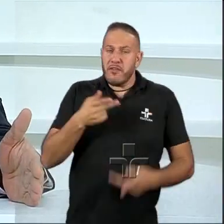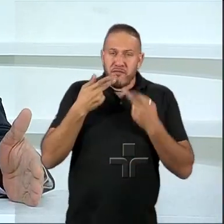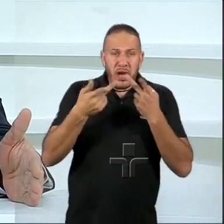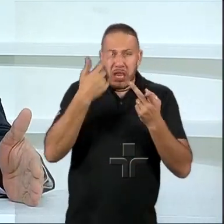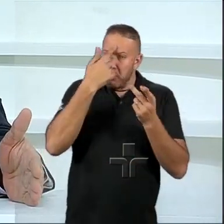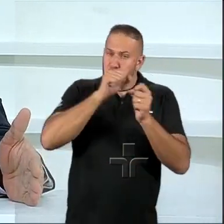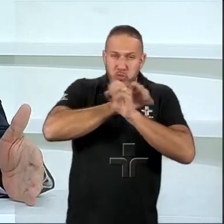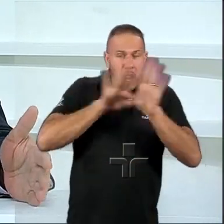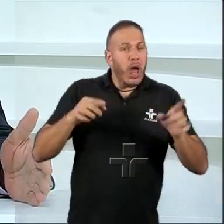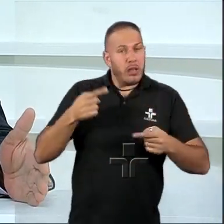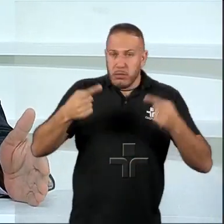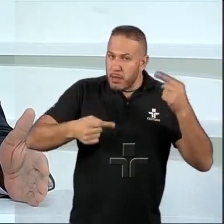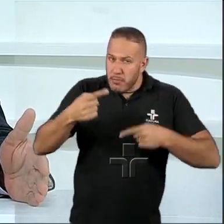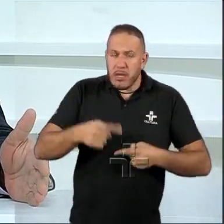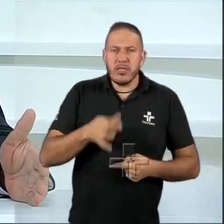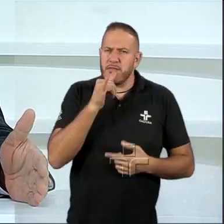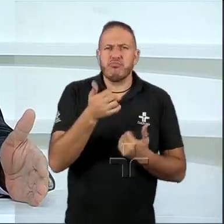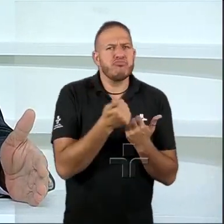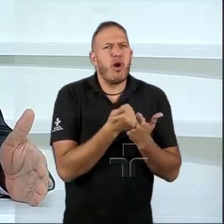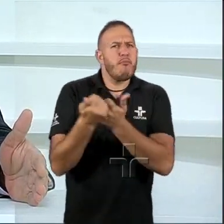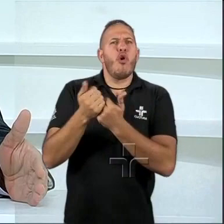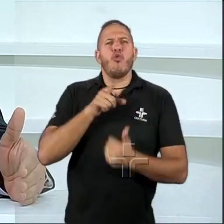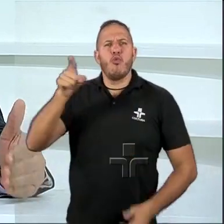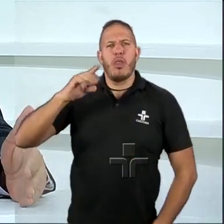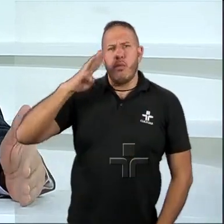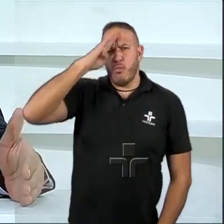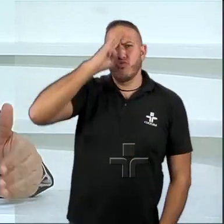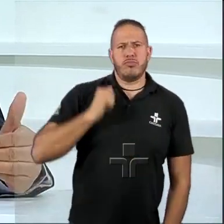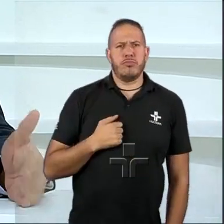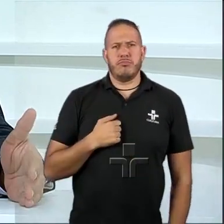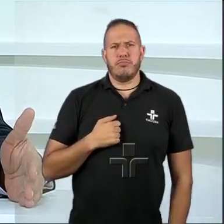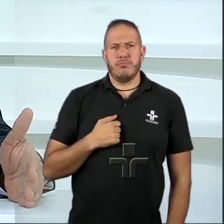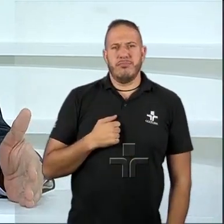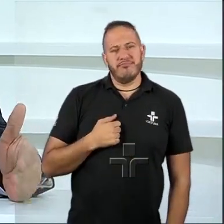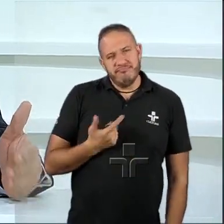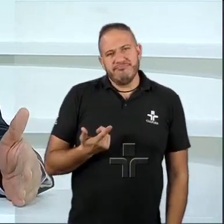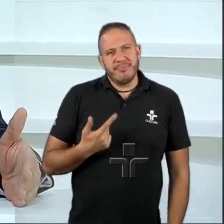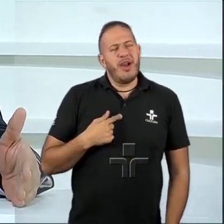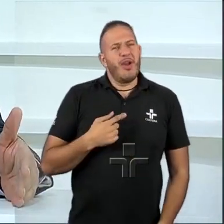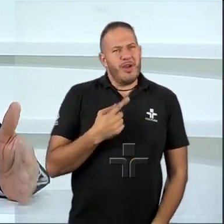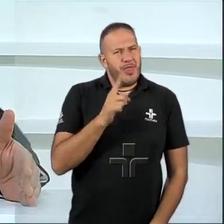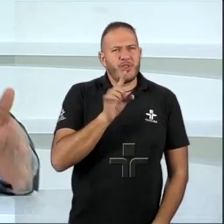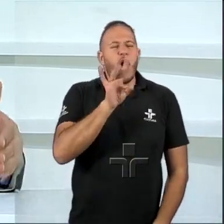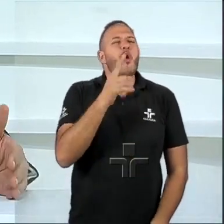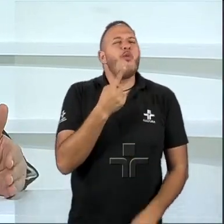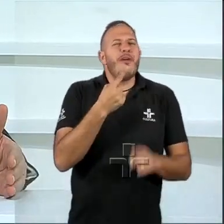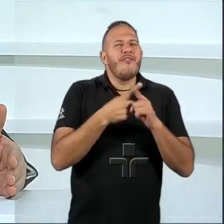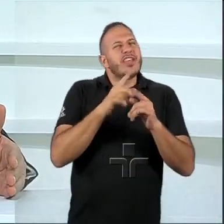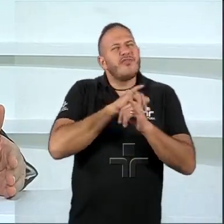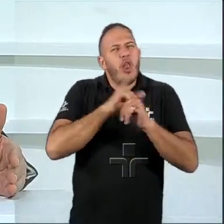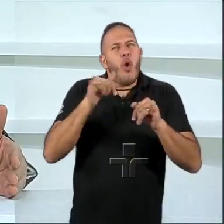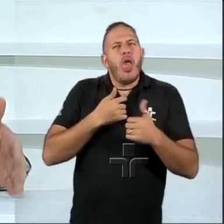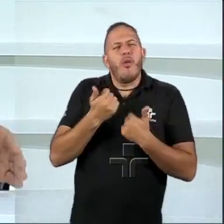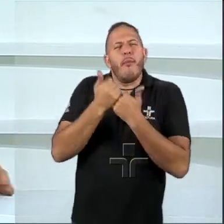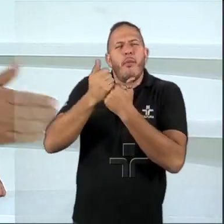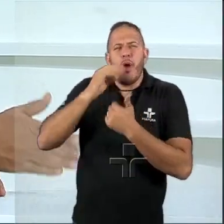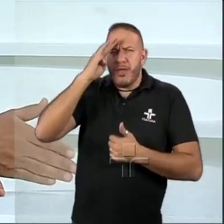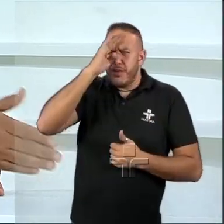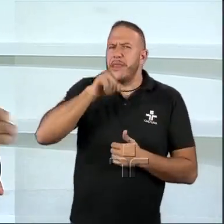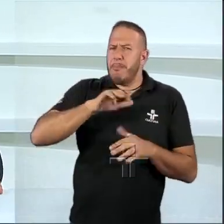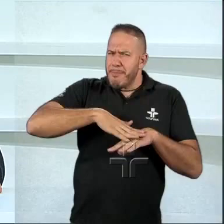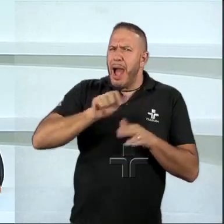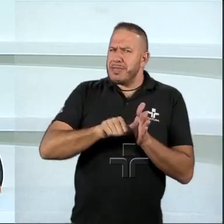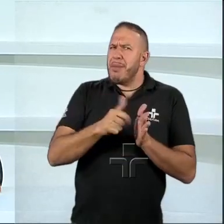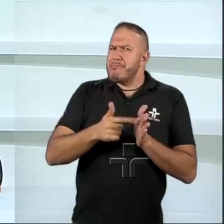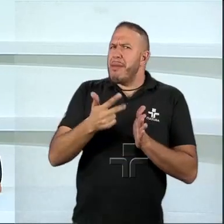nesses debates o apoio a Bolsonaro. Sim. Não uma vez, mas mais de uma durante o debate. Claro que isso teve um impacto muito forte. Foi